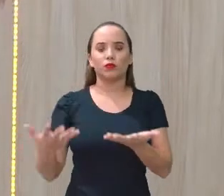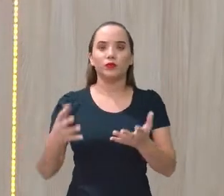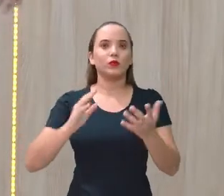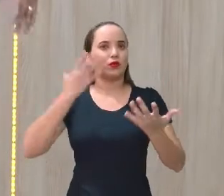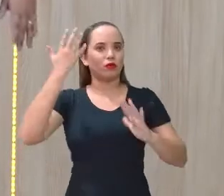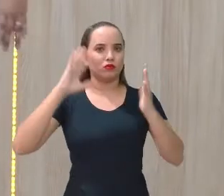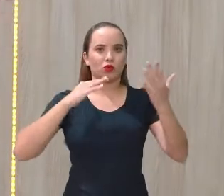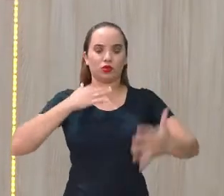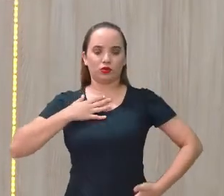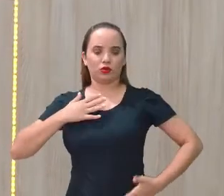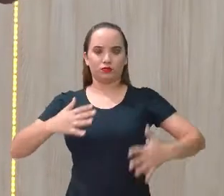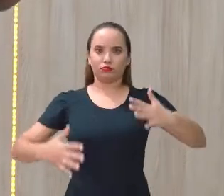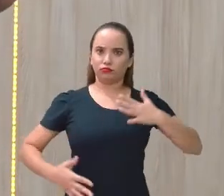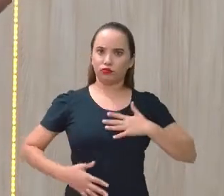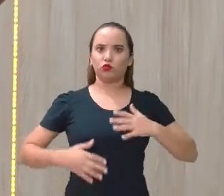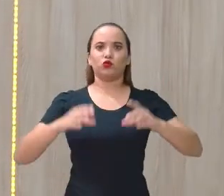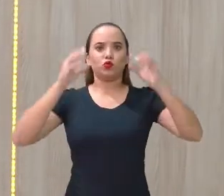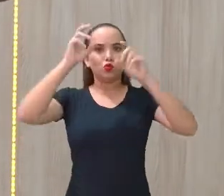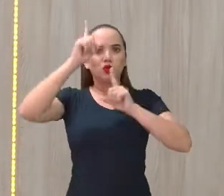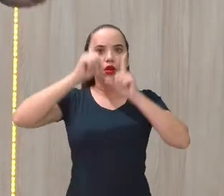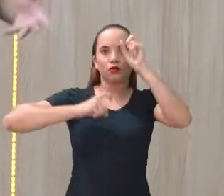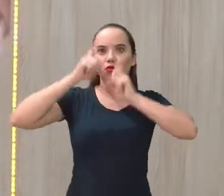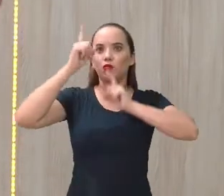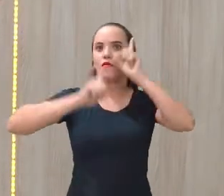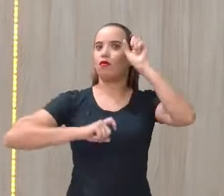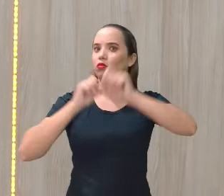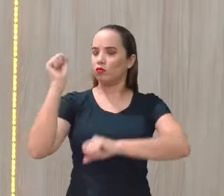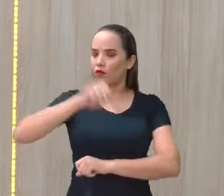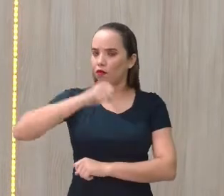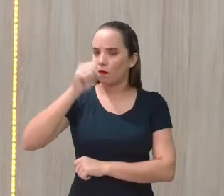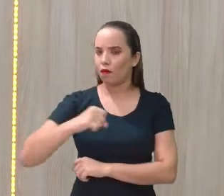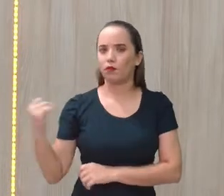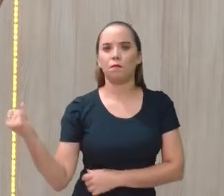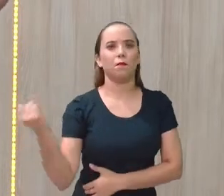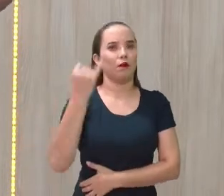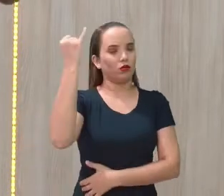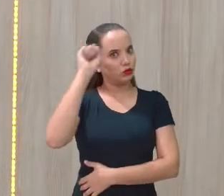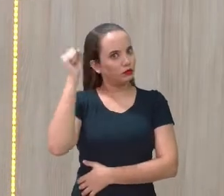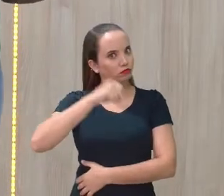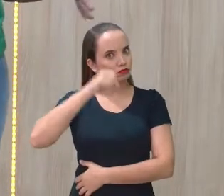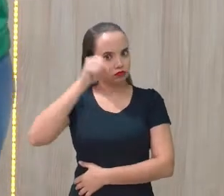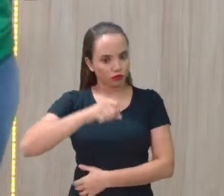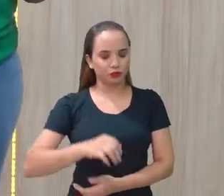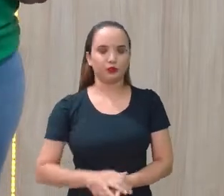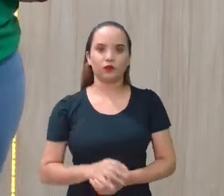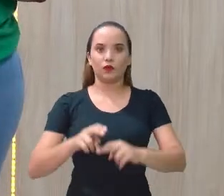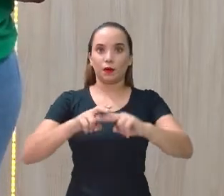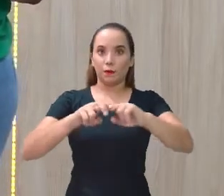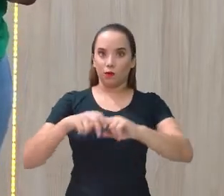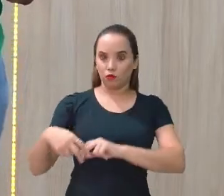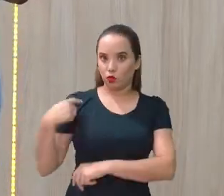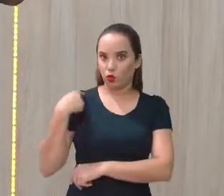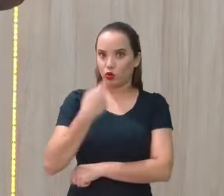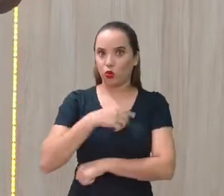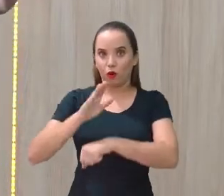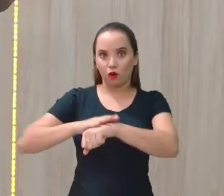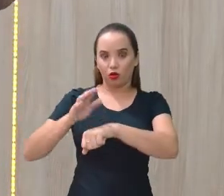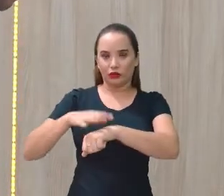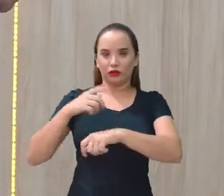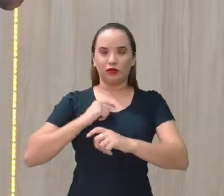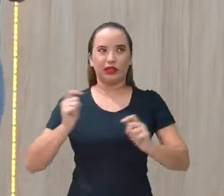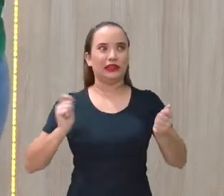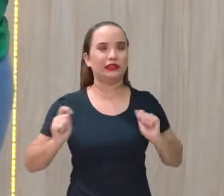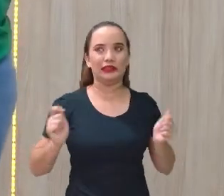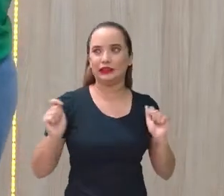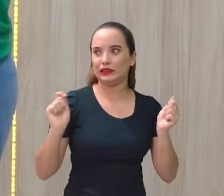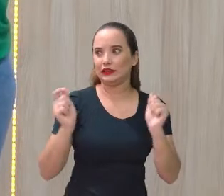a postura, as expressões, elas são, sim, importantes para a comunicação. Por isso que quando a gente fica nervoso, a gente